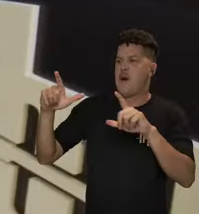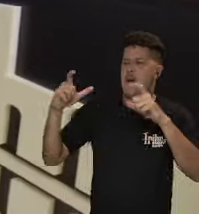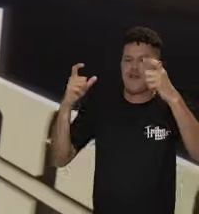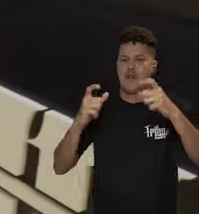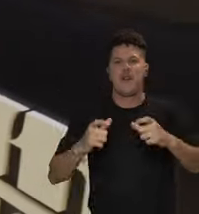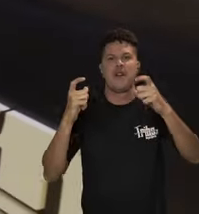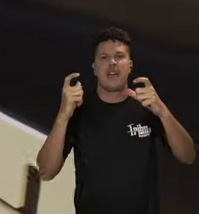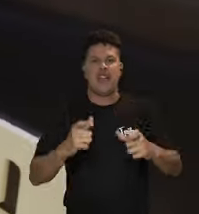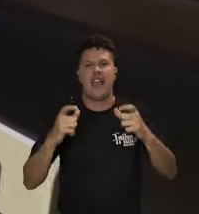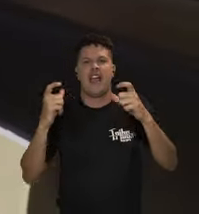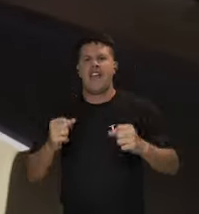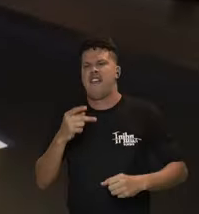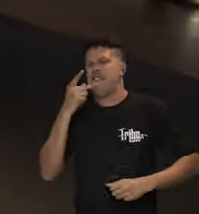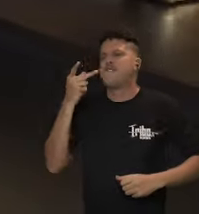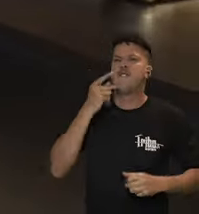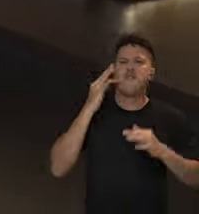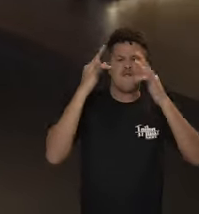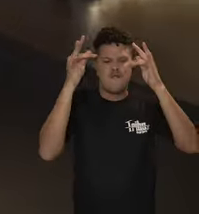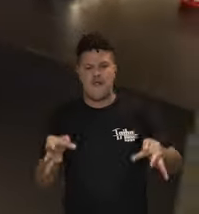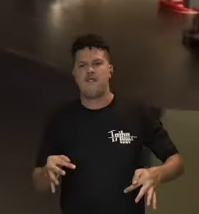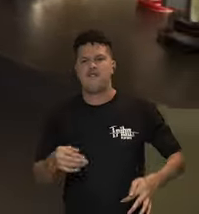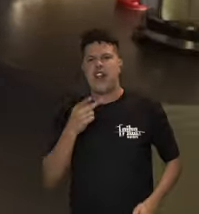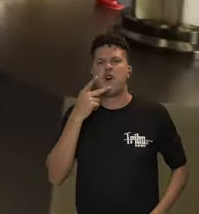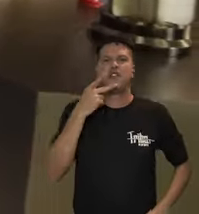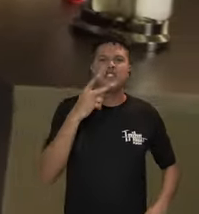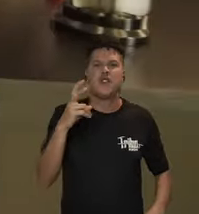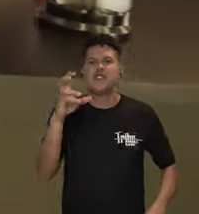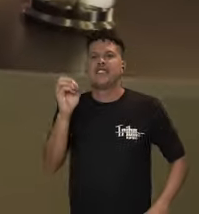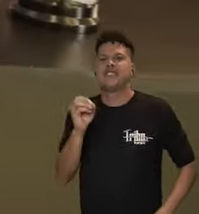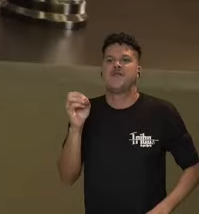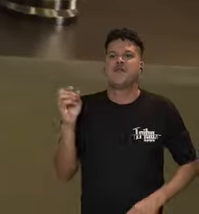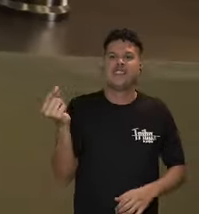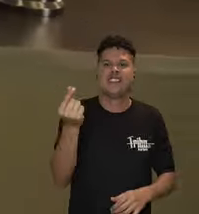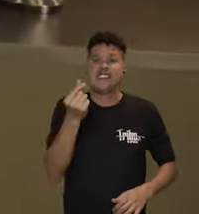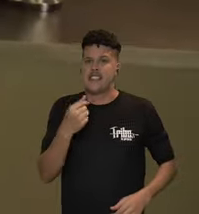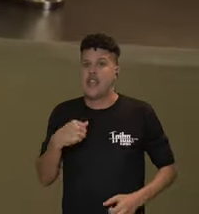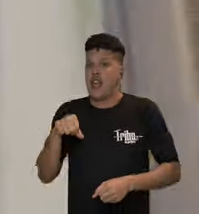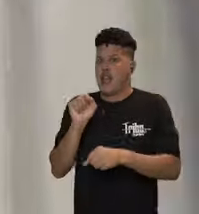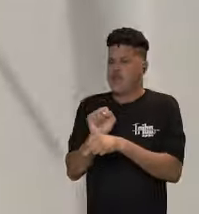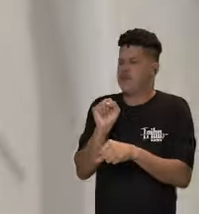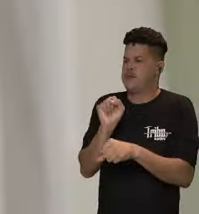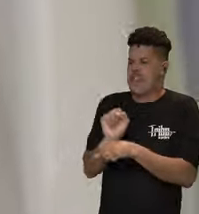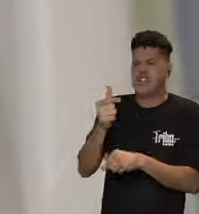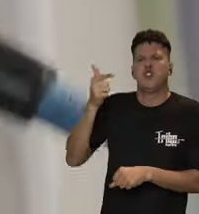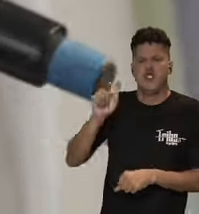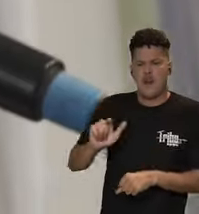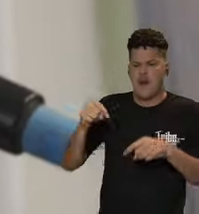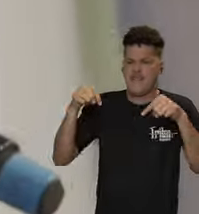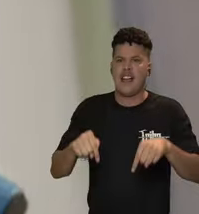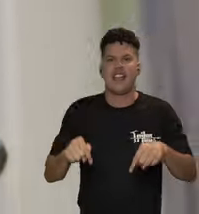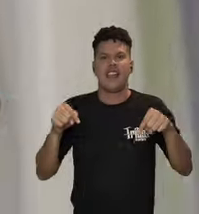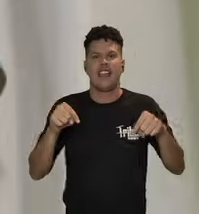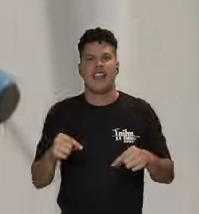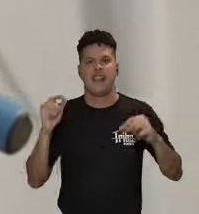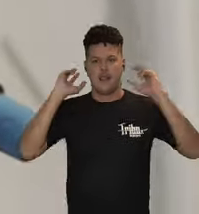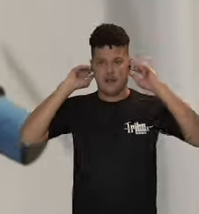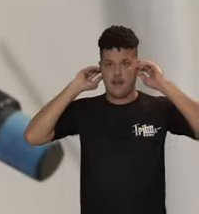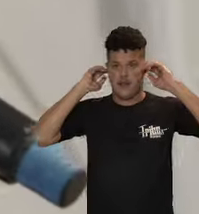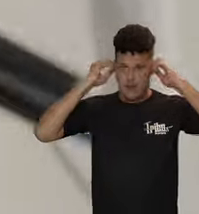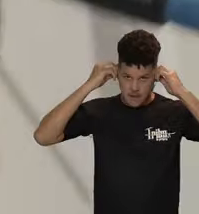lugar, sei lá, pô, pra fuder. Falou da sonsa, neguinho, nós tá te campando aqui de